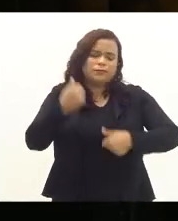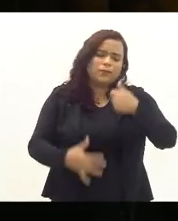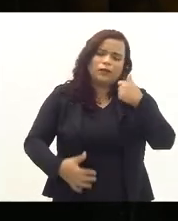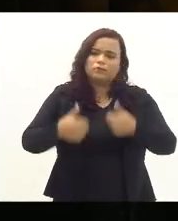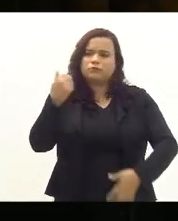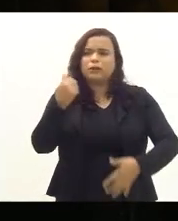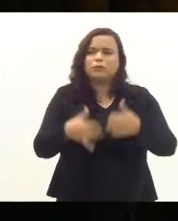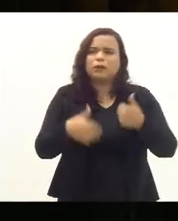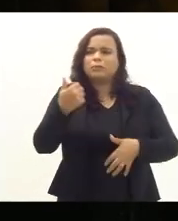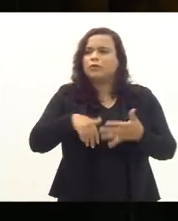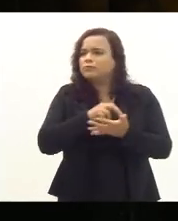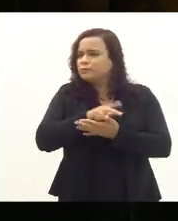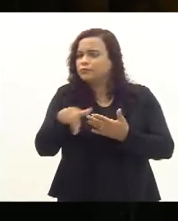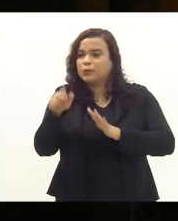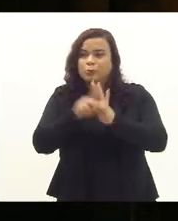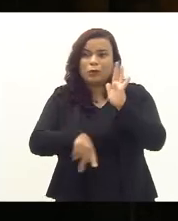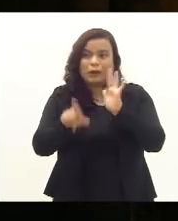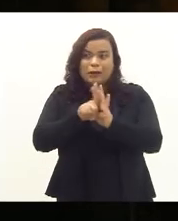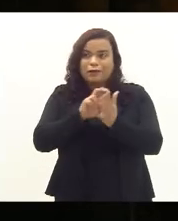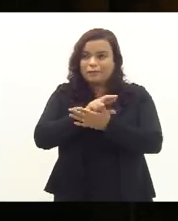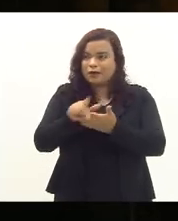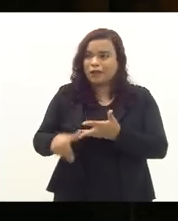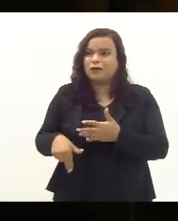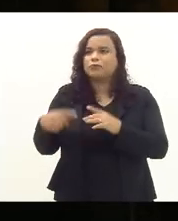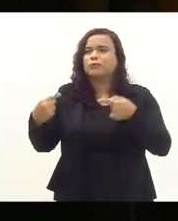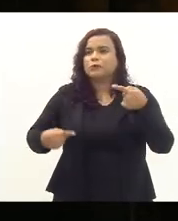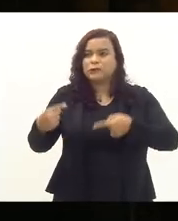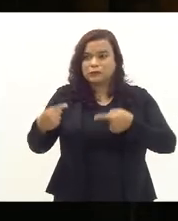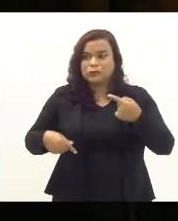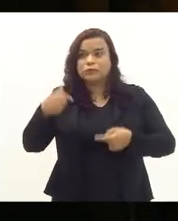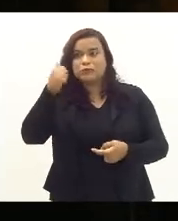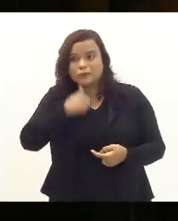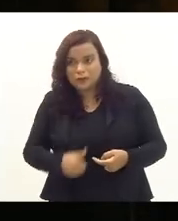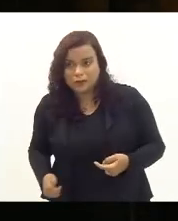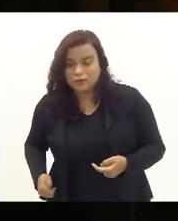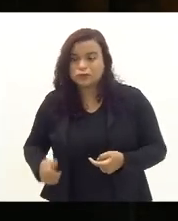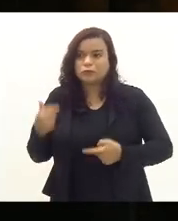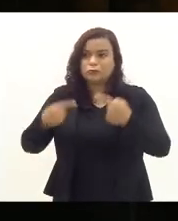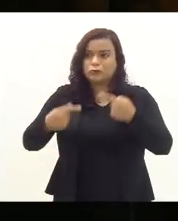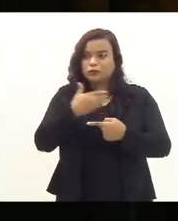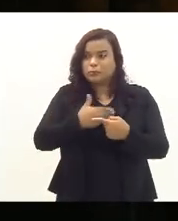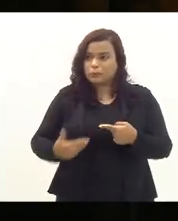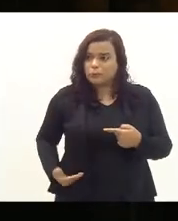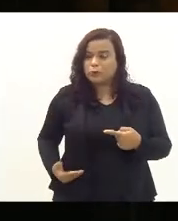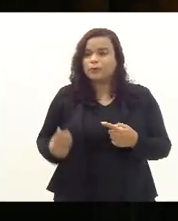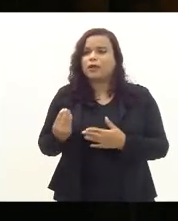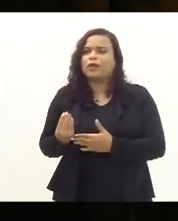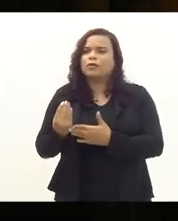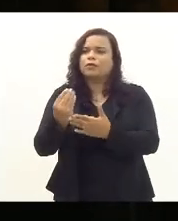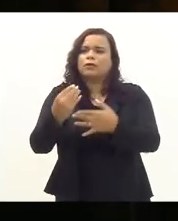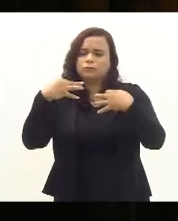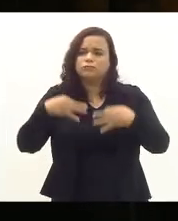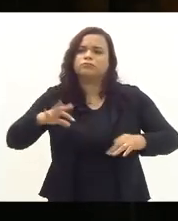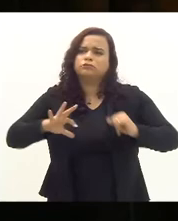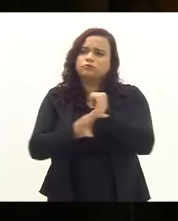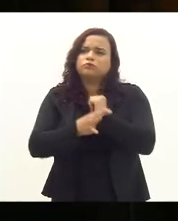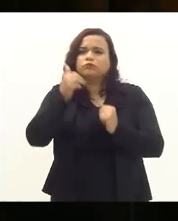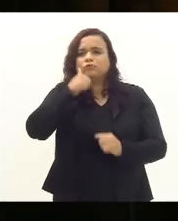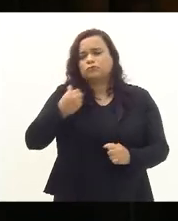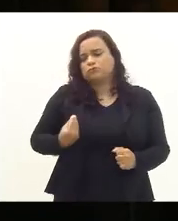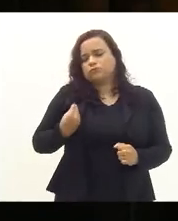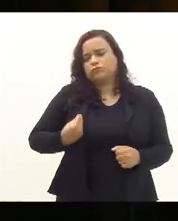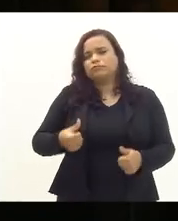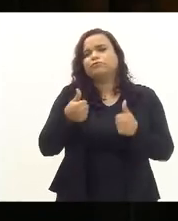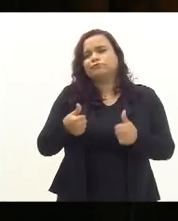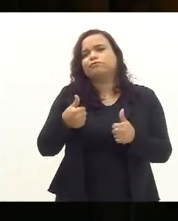fazemos muitos muitos projetos de lei para políticas de mulheres políticas públicas que assegurem a vida das mulheres